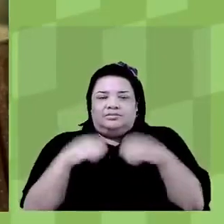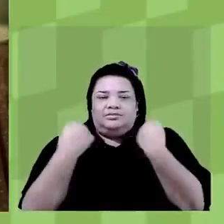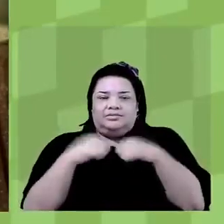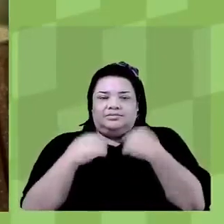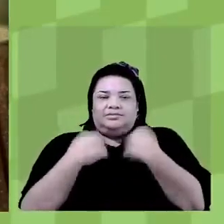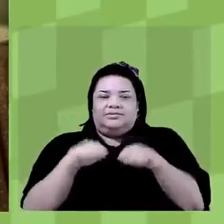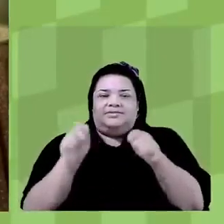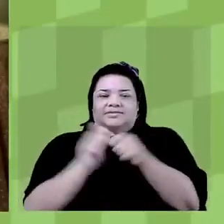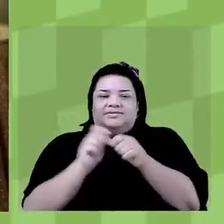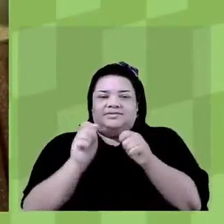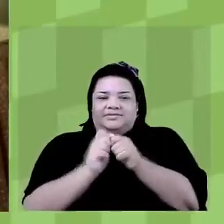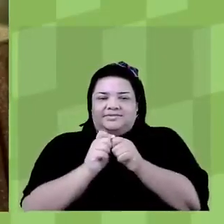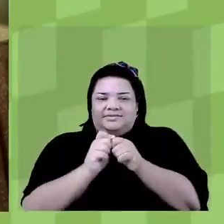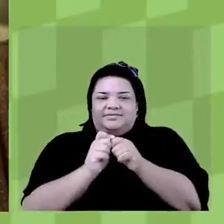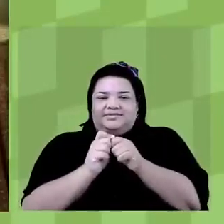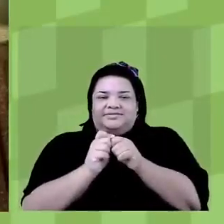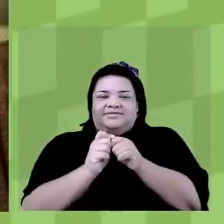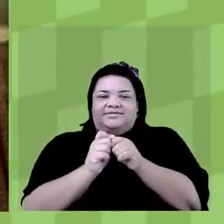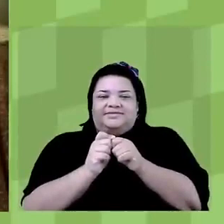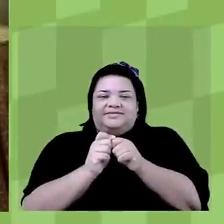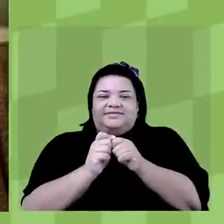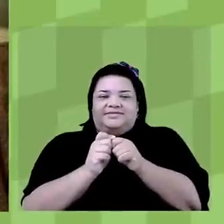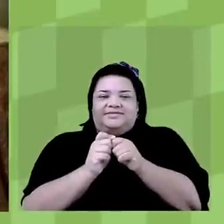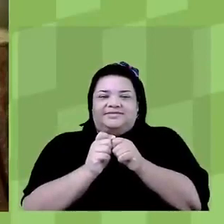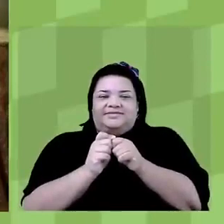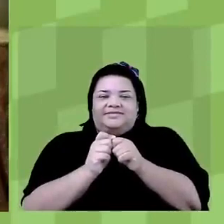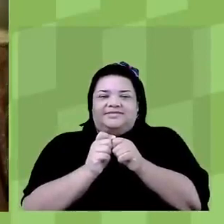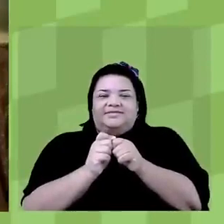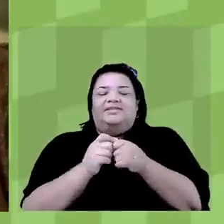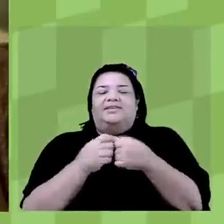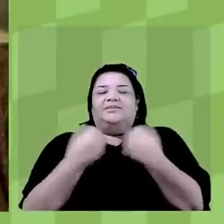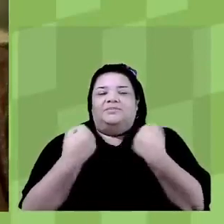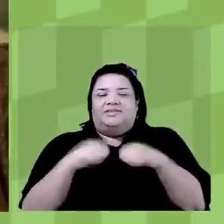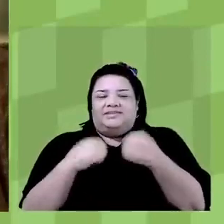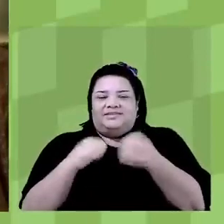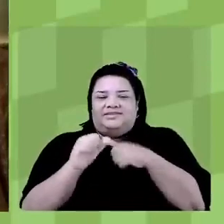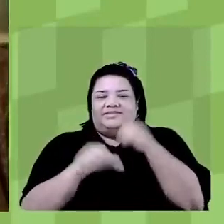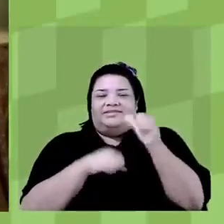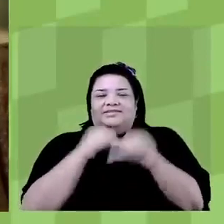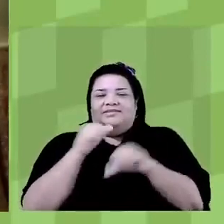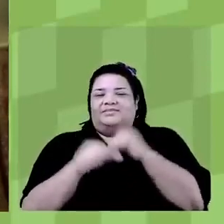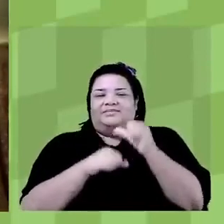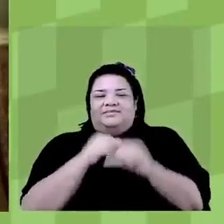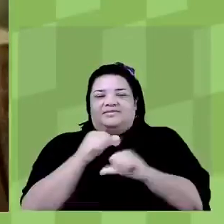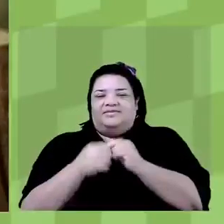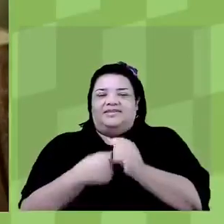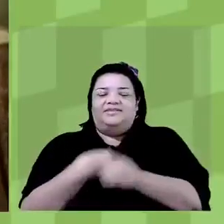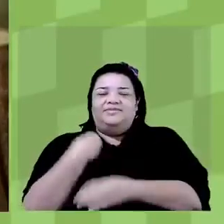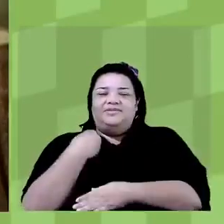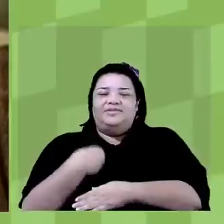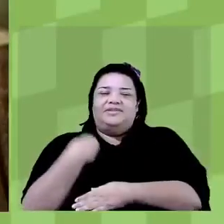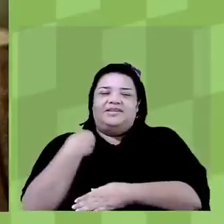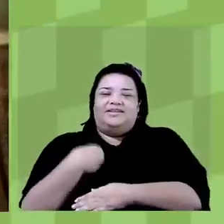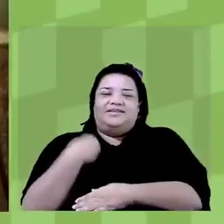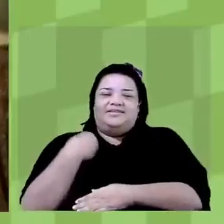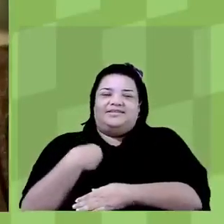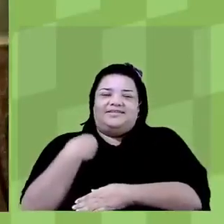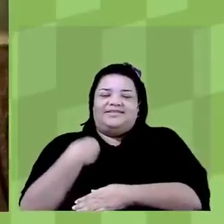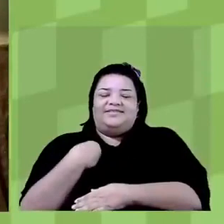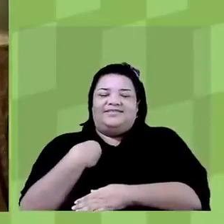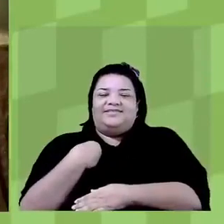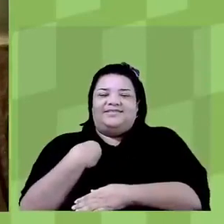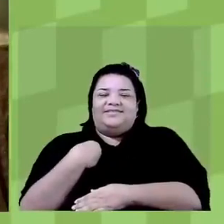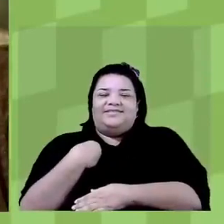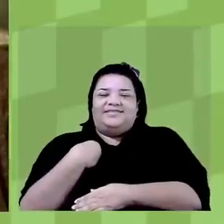e buscar na transformação das nossas vidas, porque elas vão ser modificadas. É só